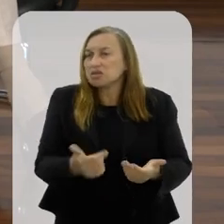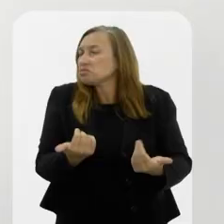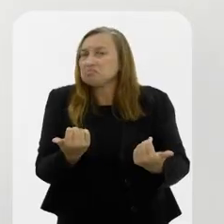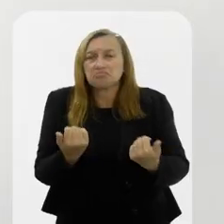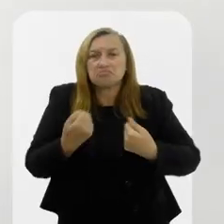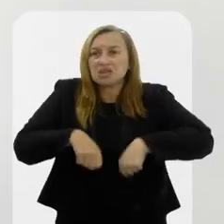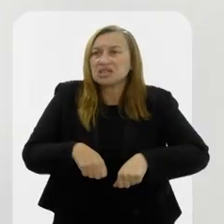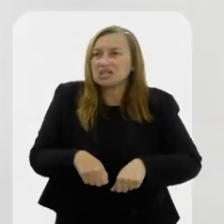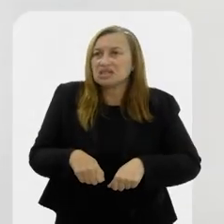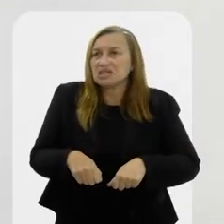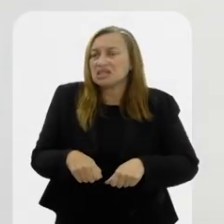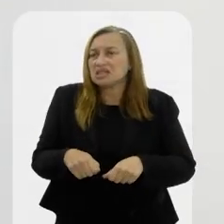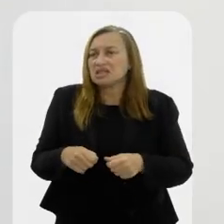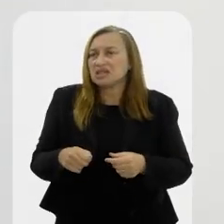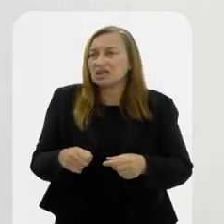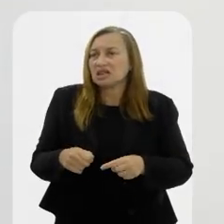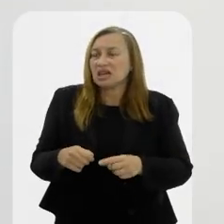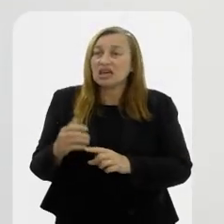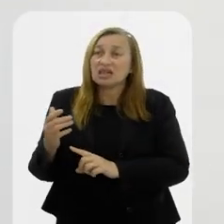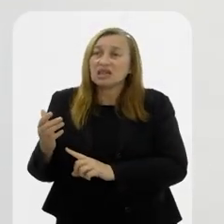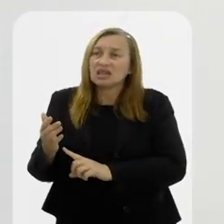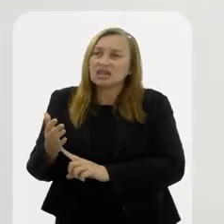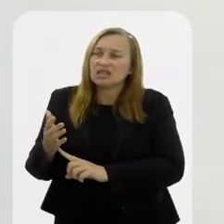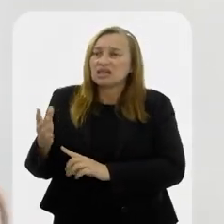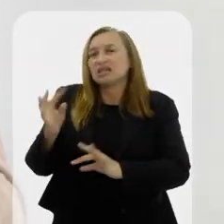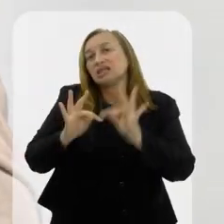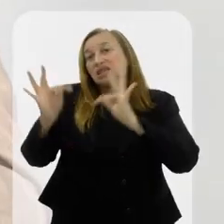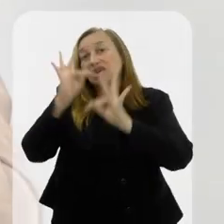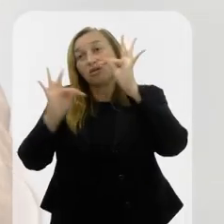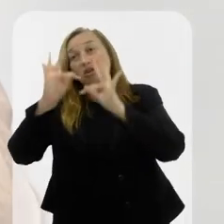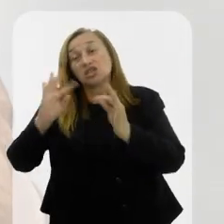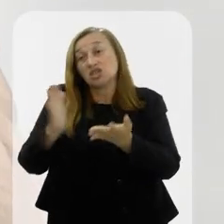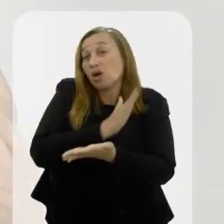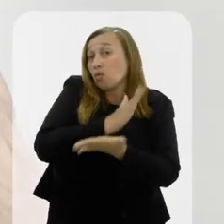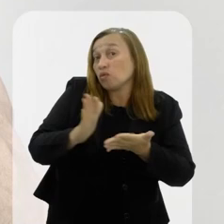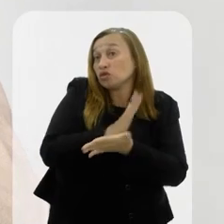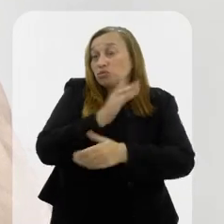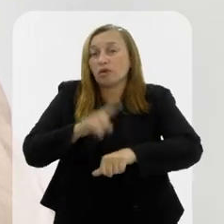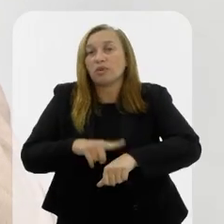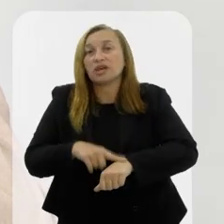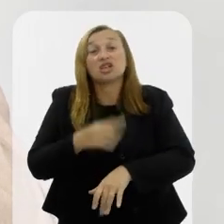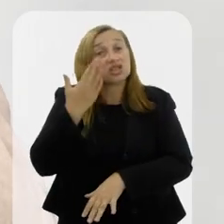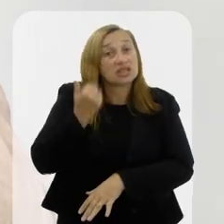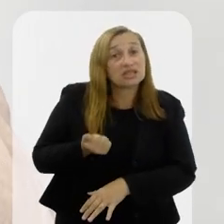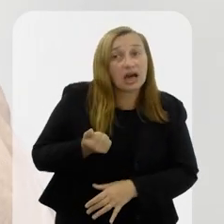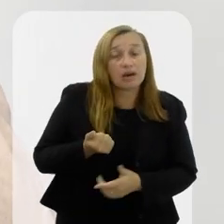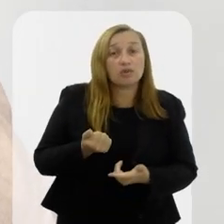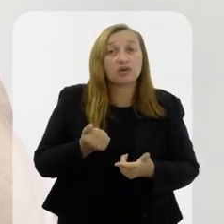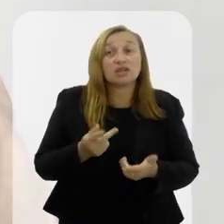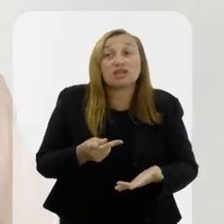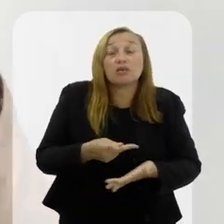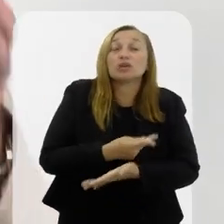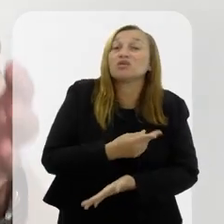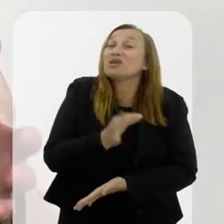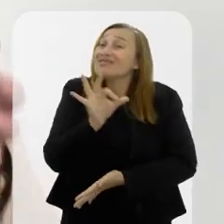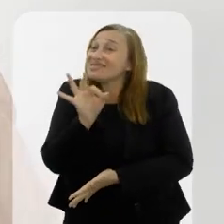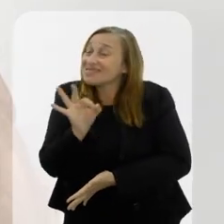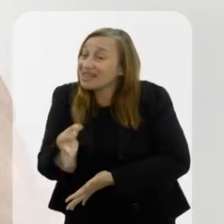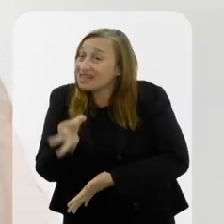grandes tecnologias. A gente tem uma curva de aprendizado onde a gente sabe para onde está indo e o